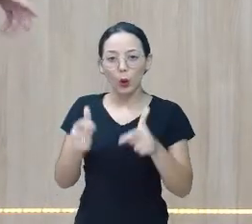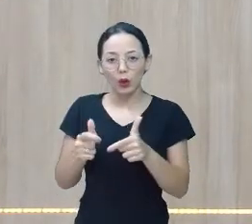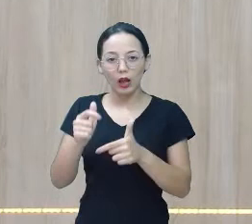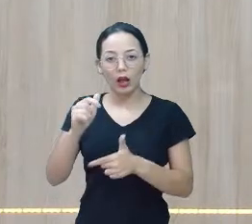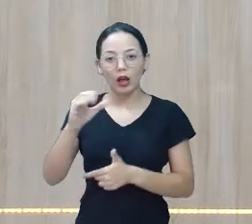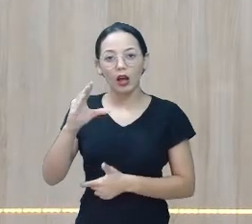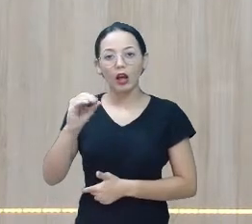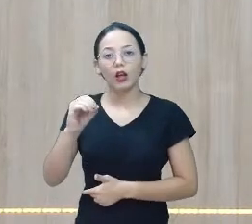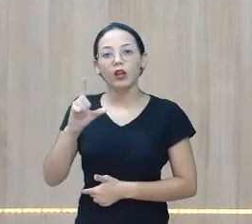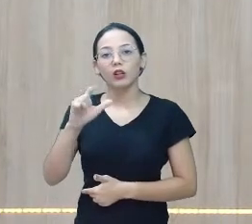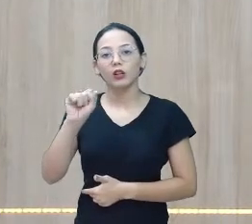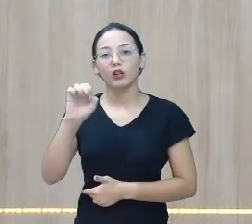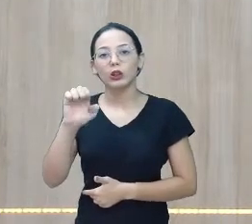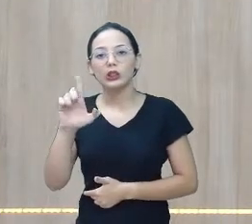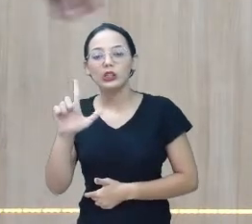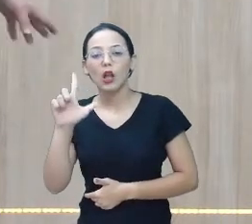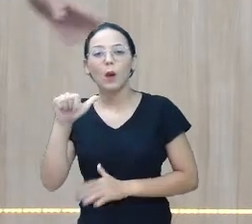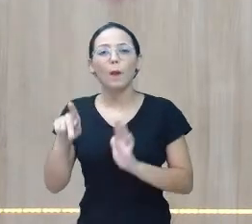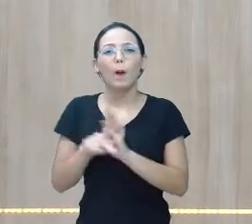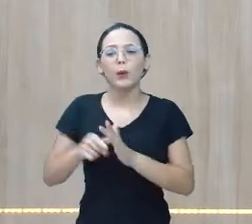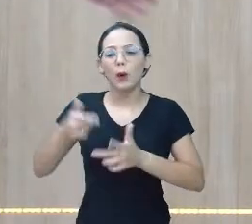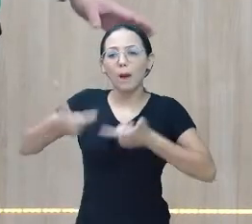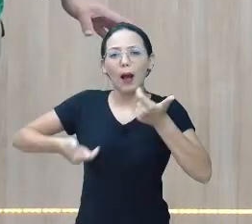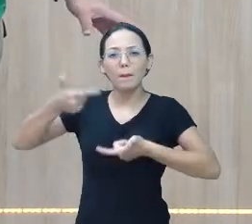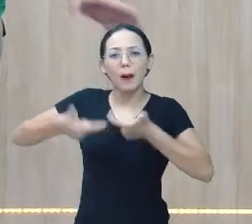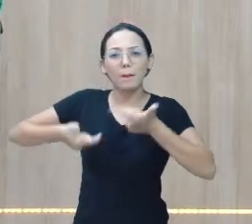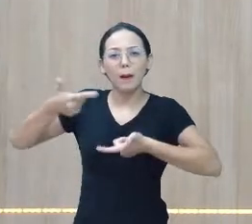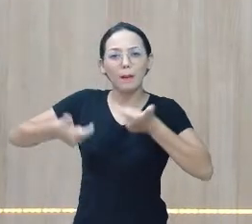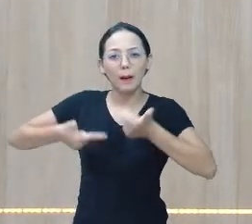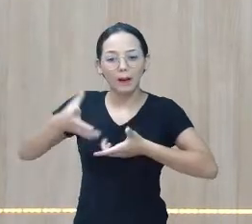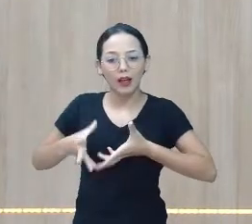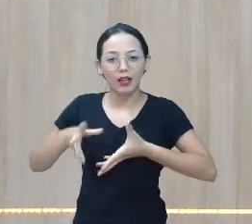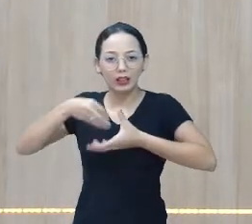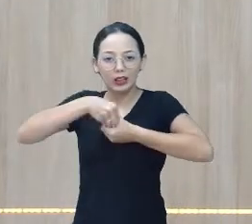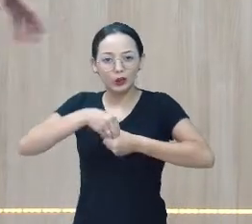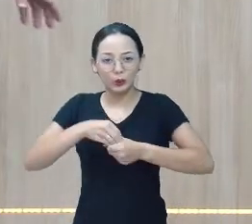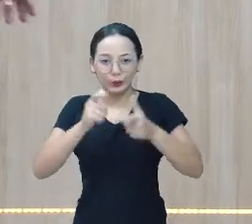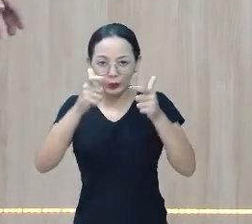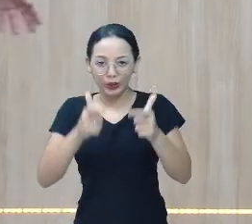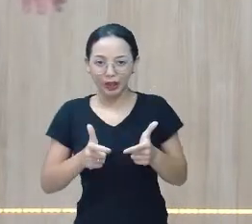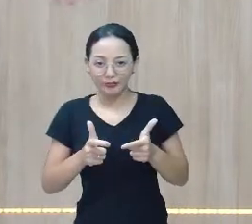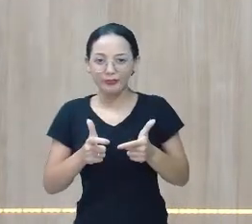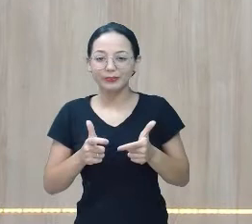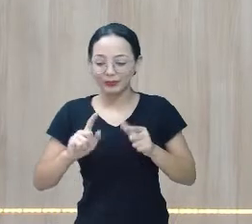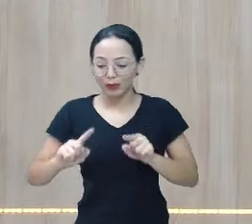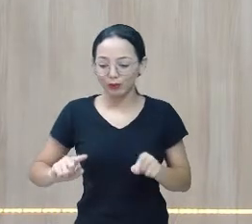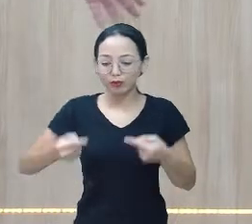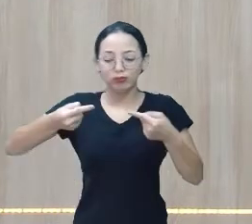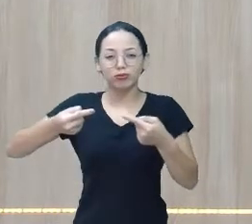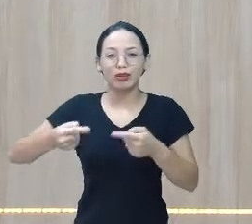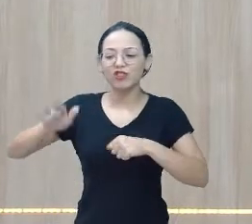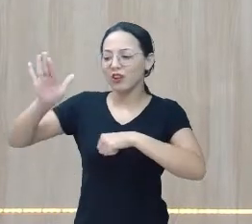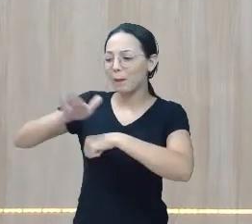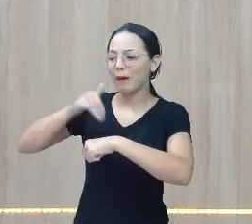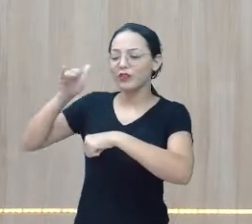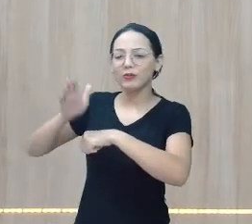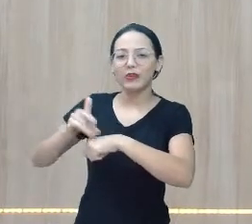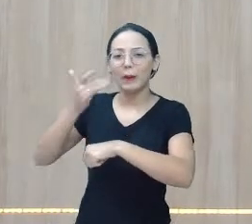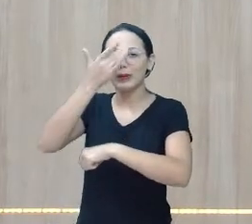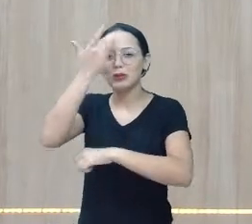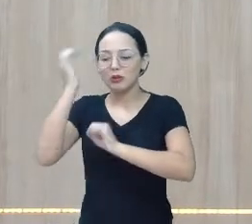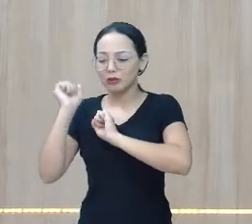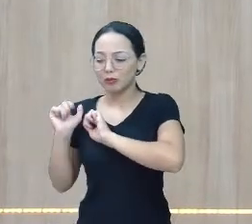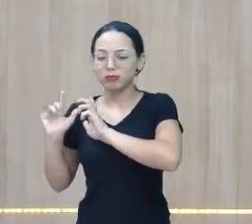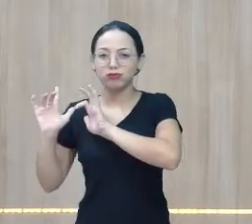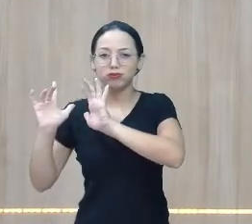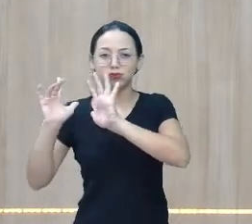ele anunciava um duelo de gladiadores no Coliseu. Então, abria para a